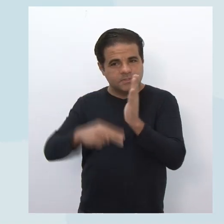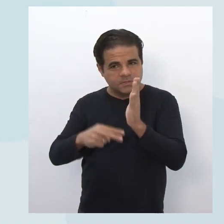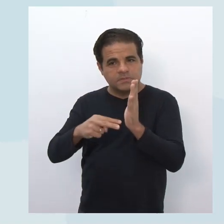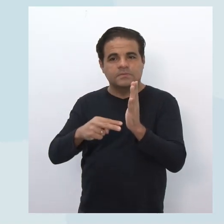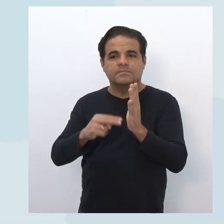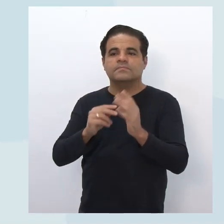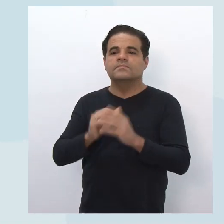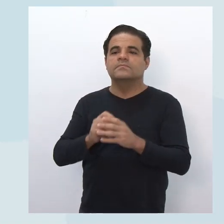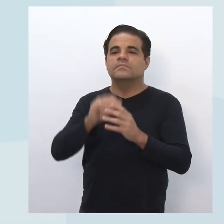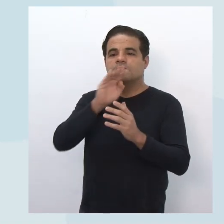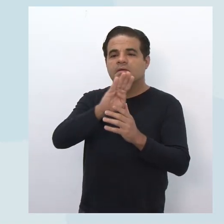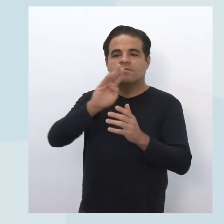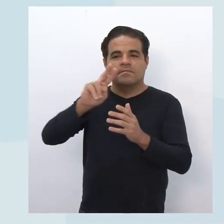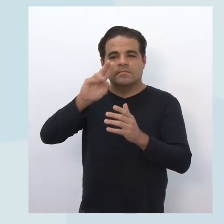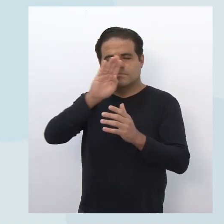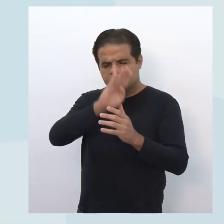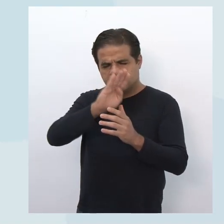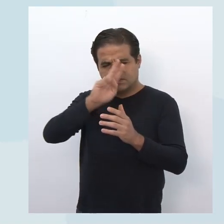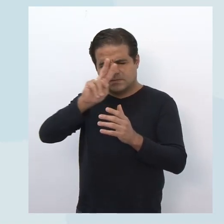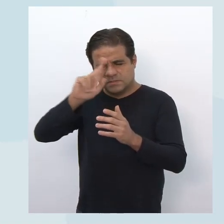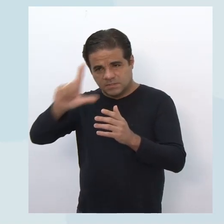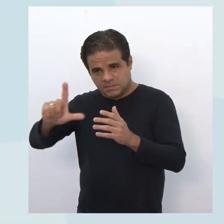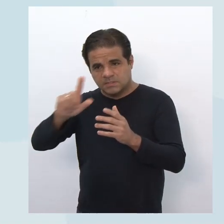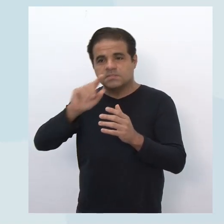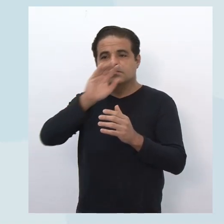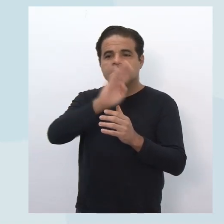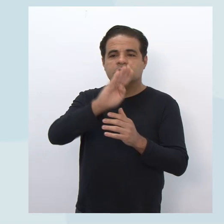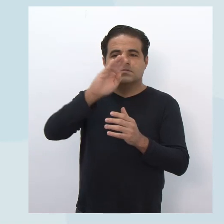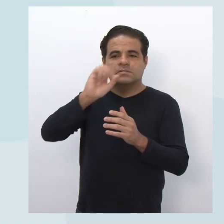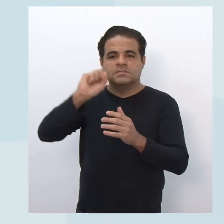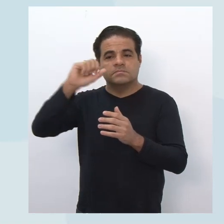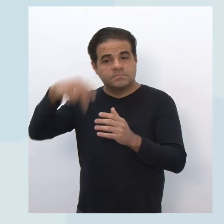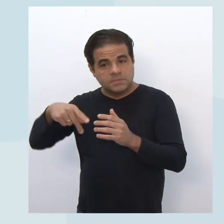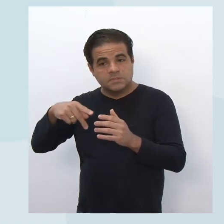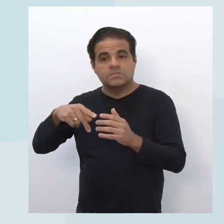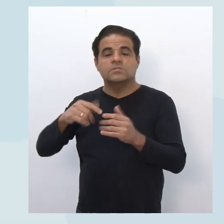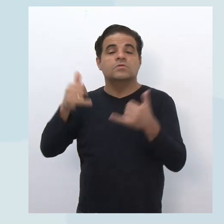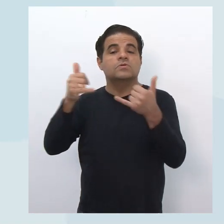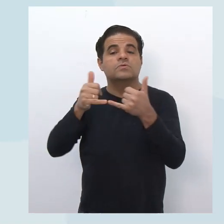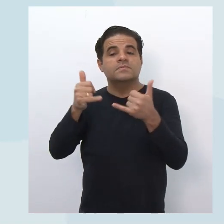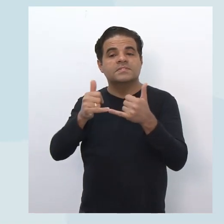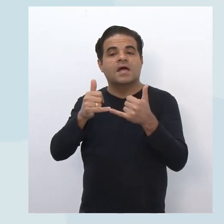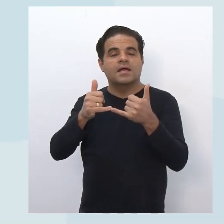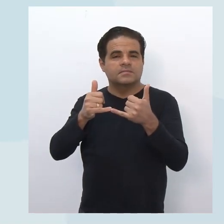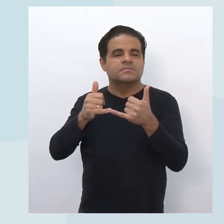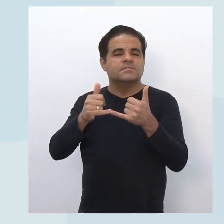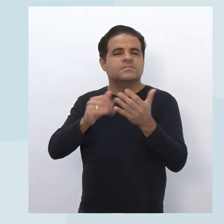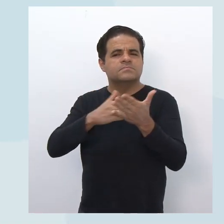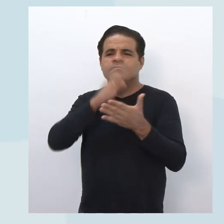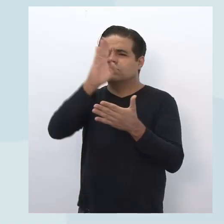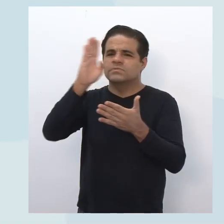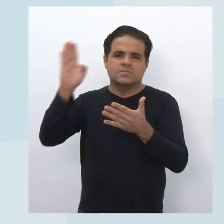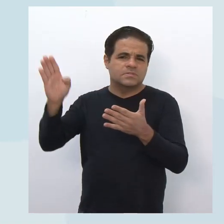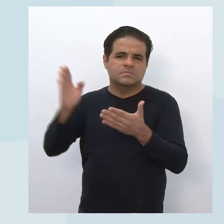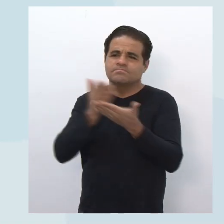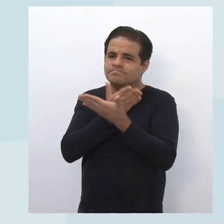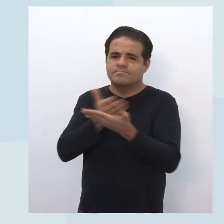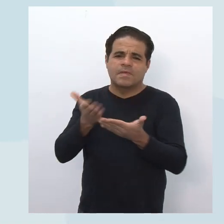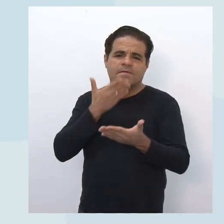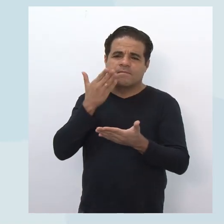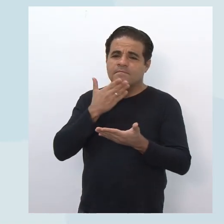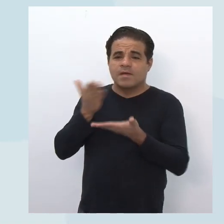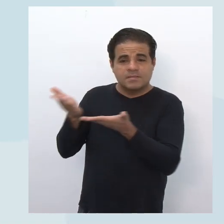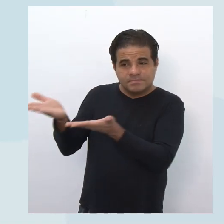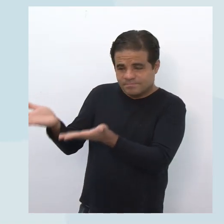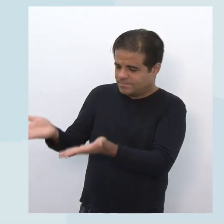BSP e o da BVL, né? O seu horário, né? E os sites das bibliotecas, que é muito simples, é